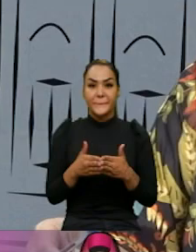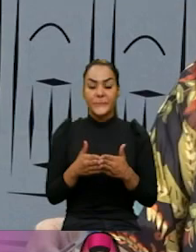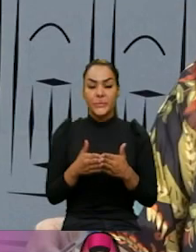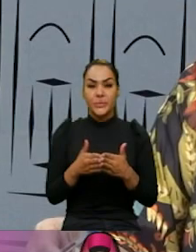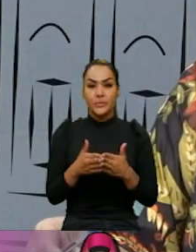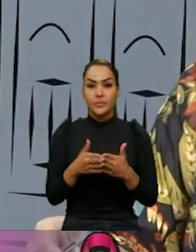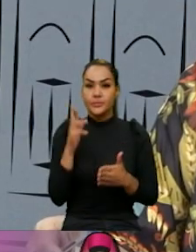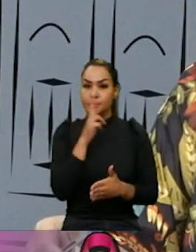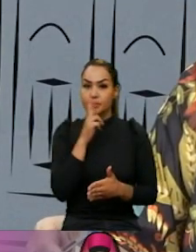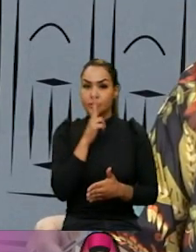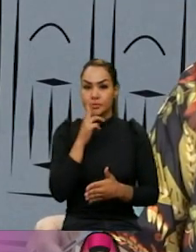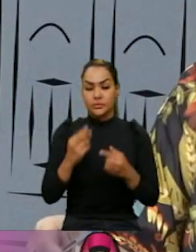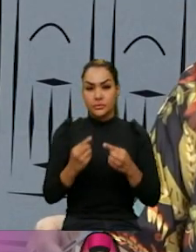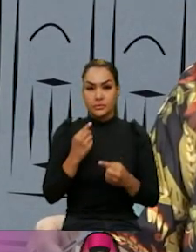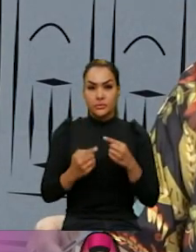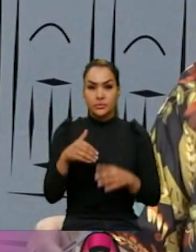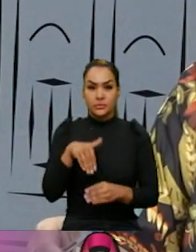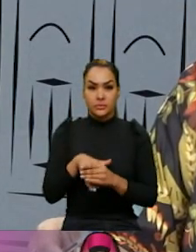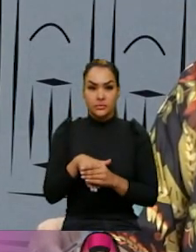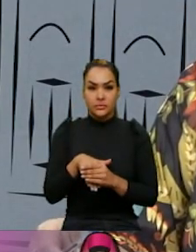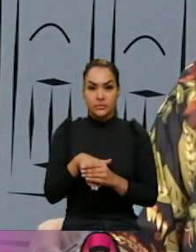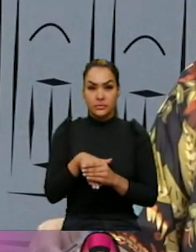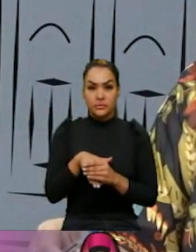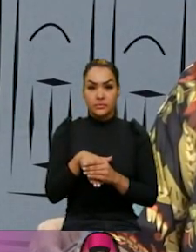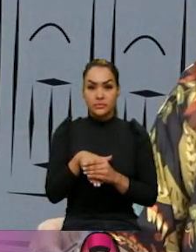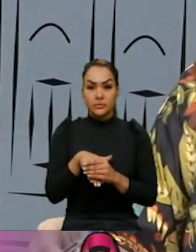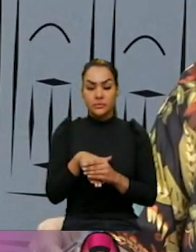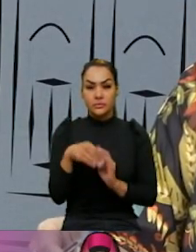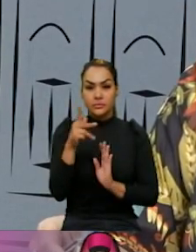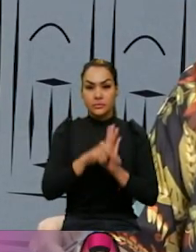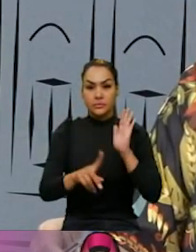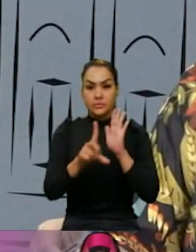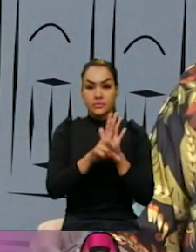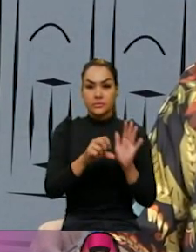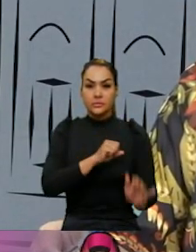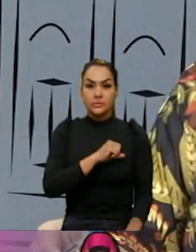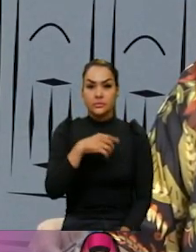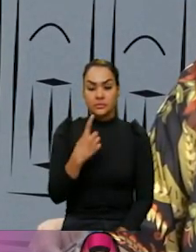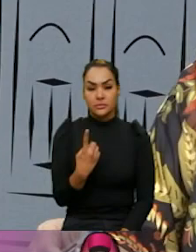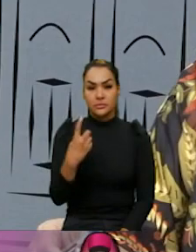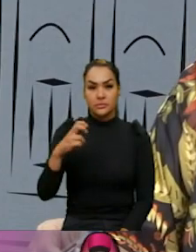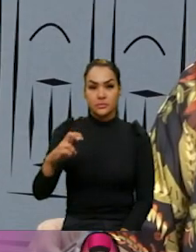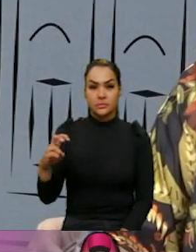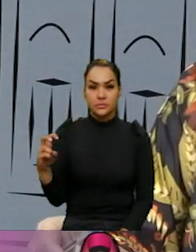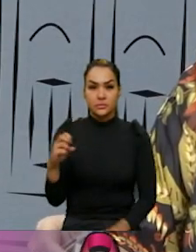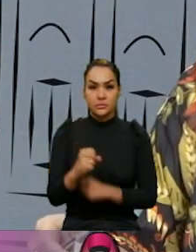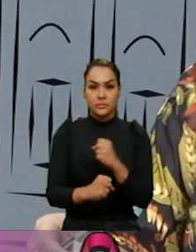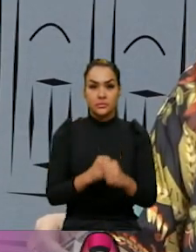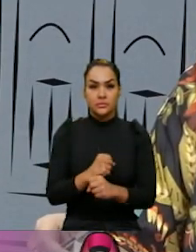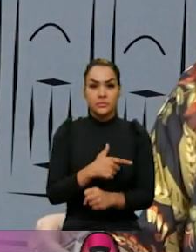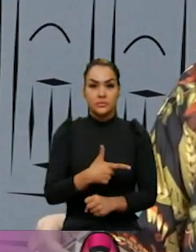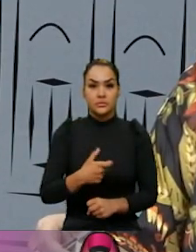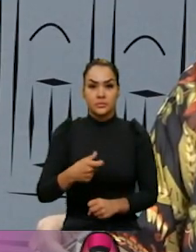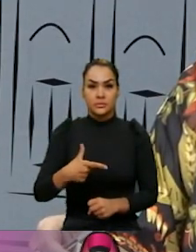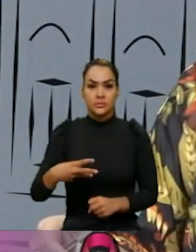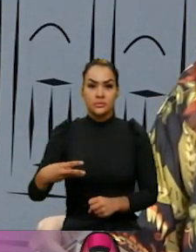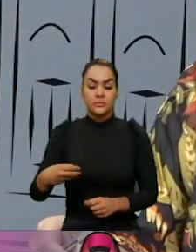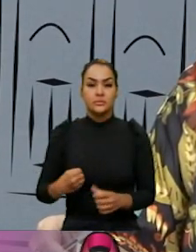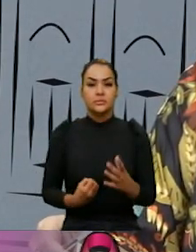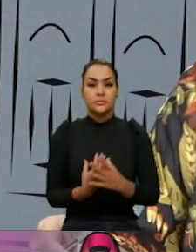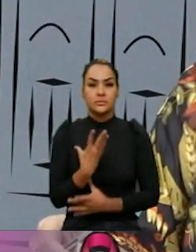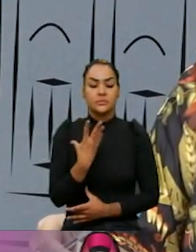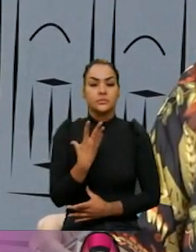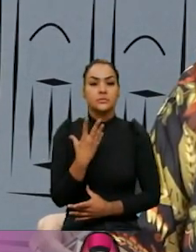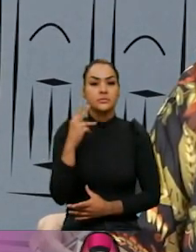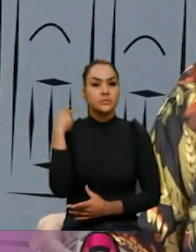regimental, urgência para discussão e votação do projeto de lei número 155 de 2023, de autoria